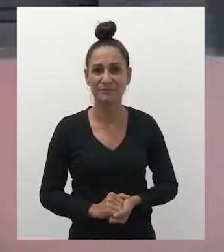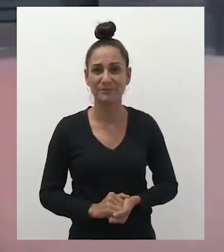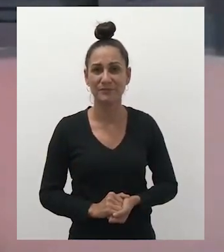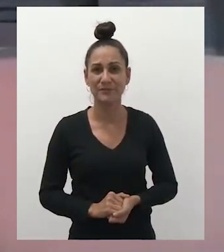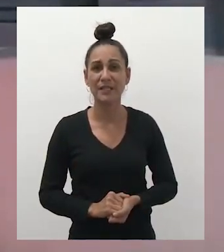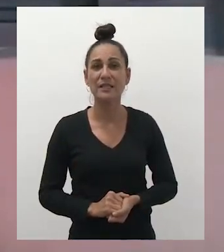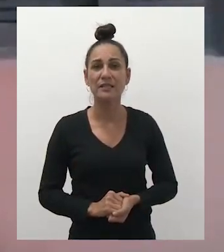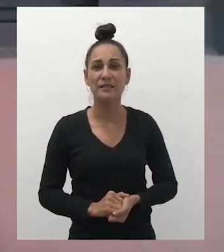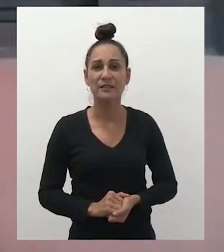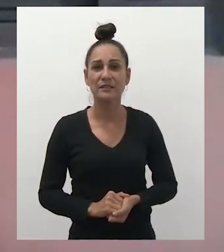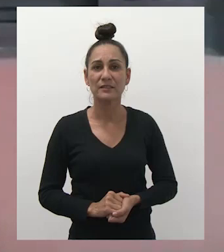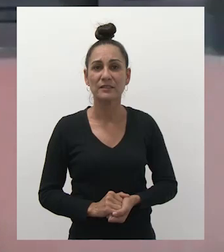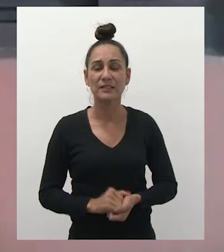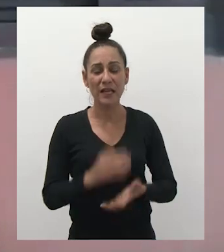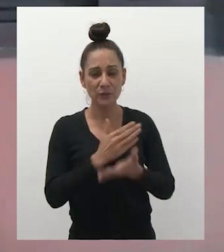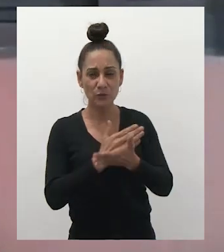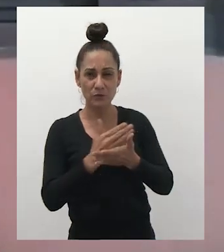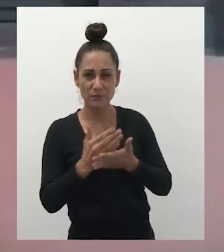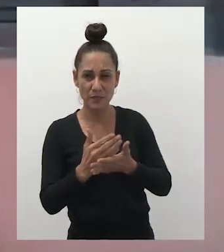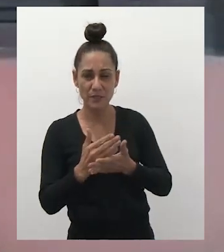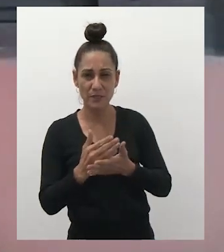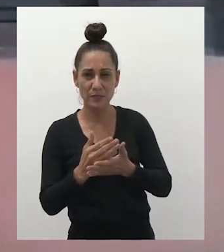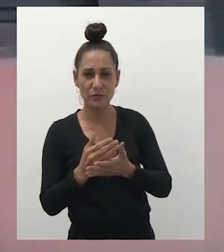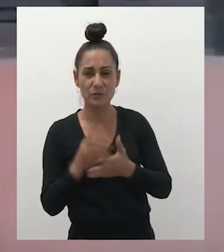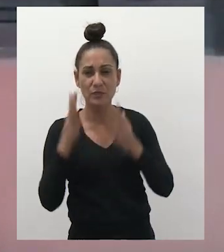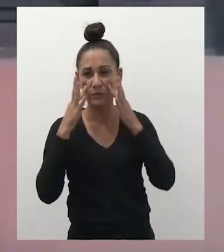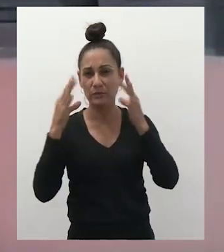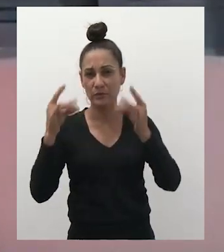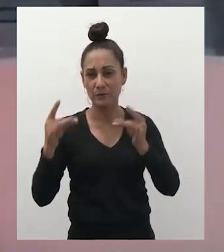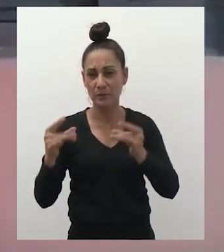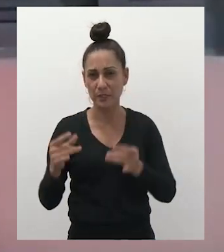Tem uma pergunta lá do começo da sua fala, que é a seguinte: